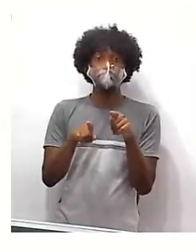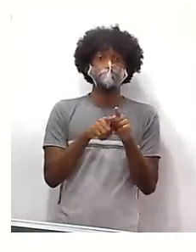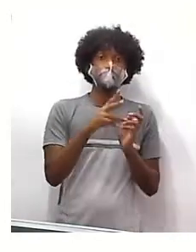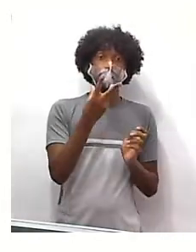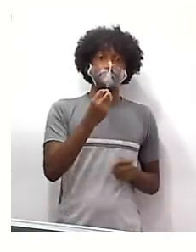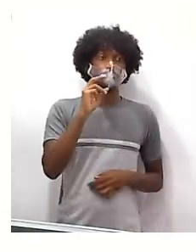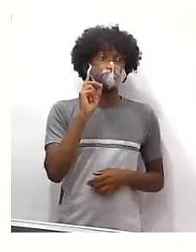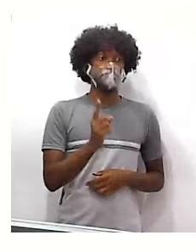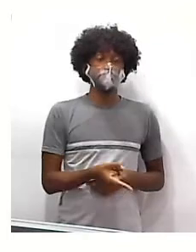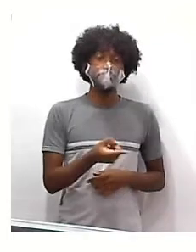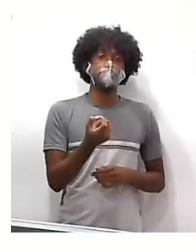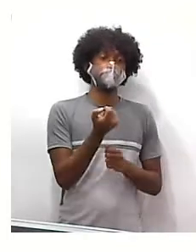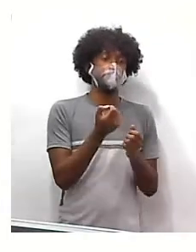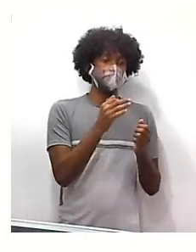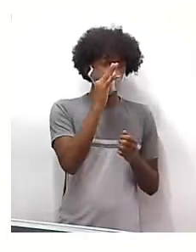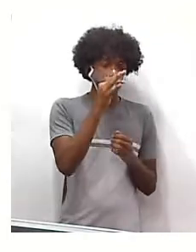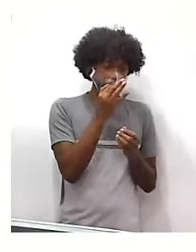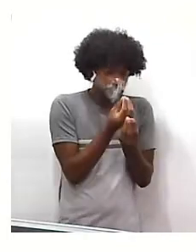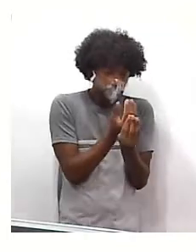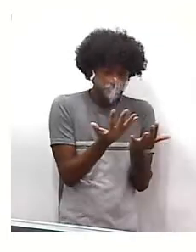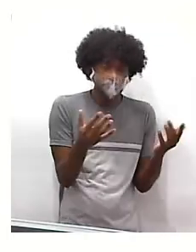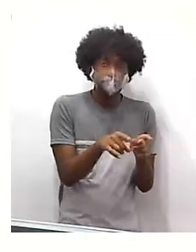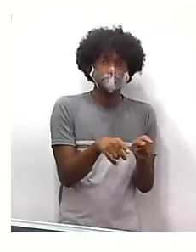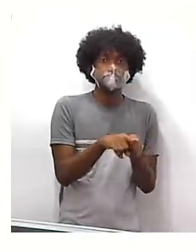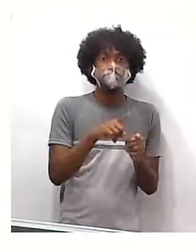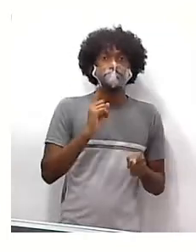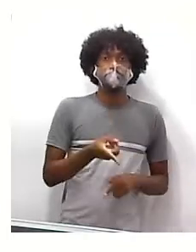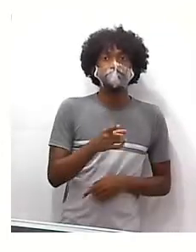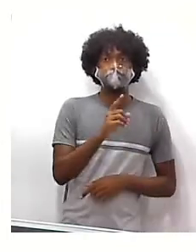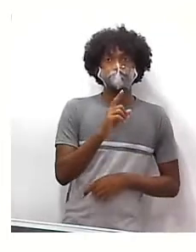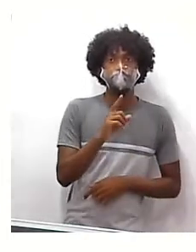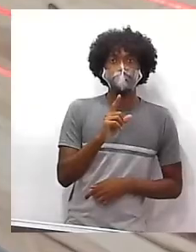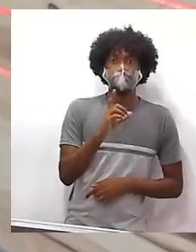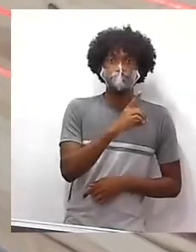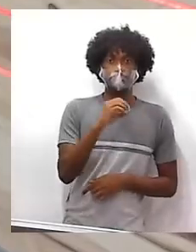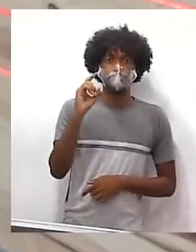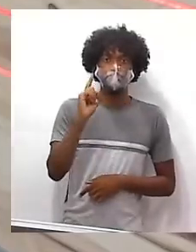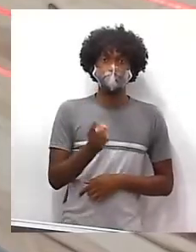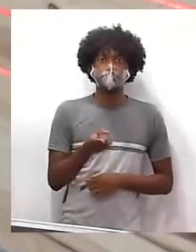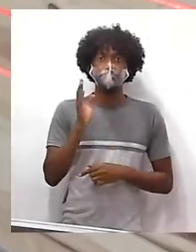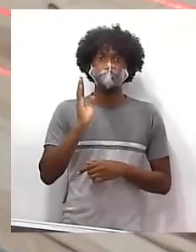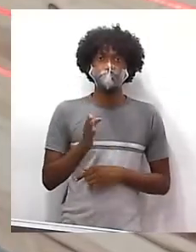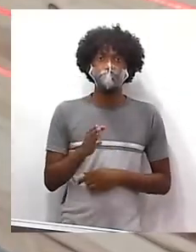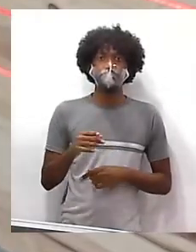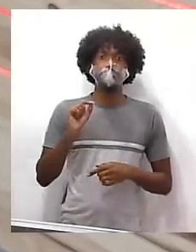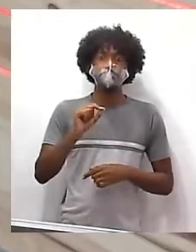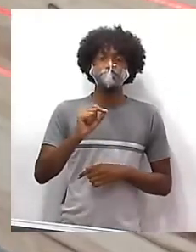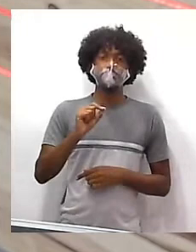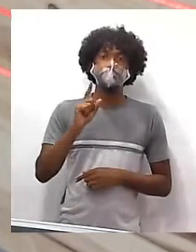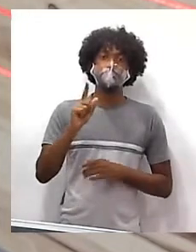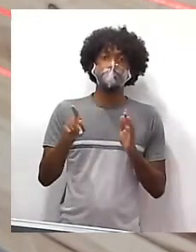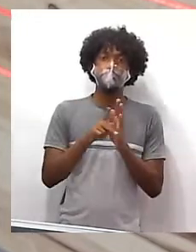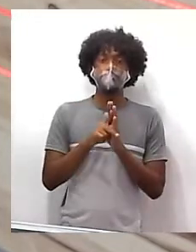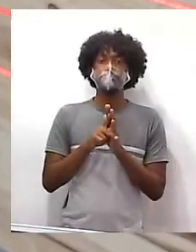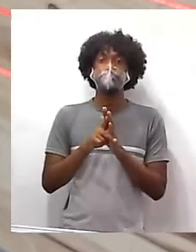e mais de 100 mil existentes de toda a América do Sul. Lembrando que grande parte